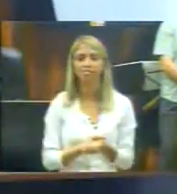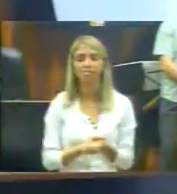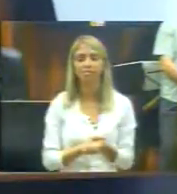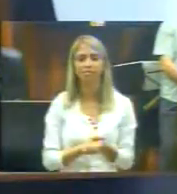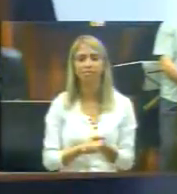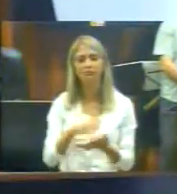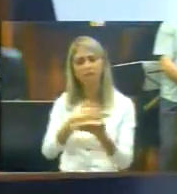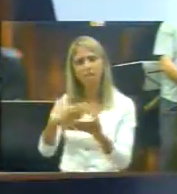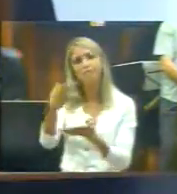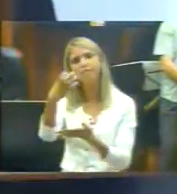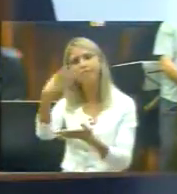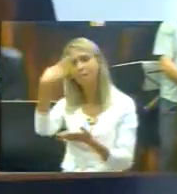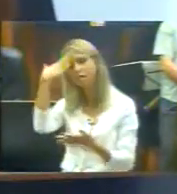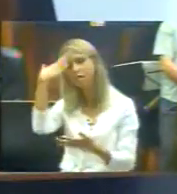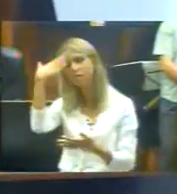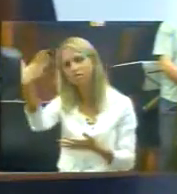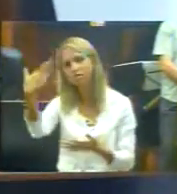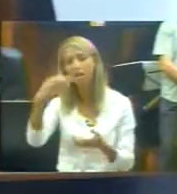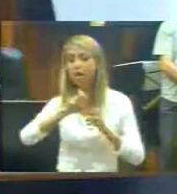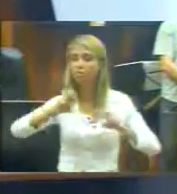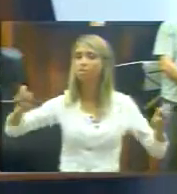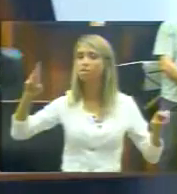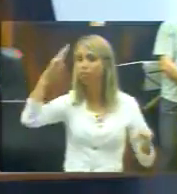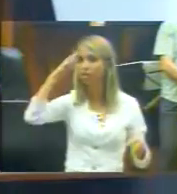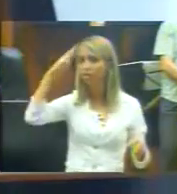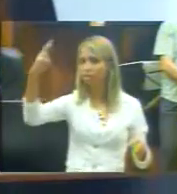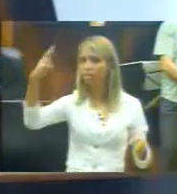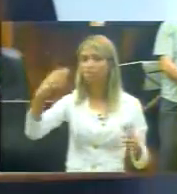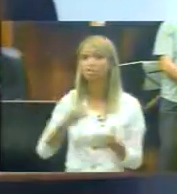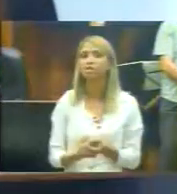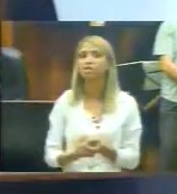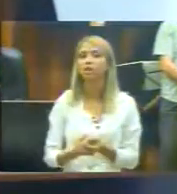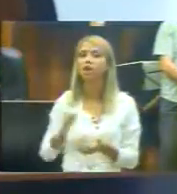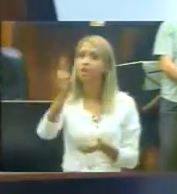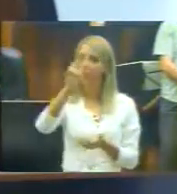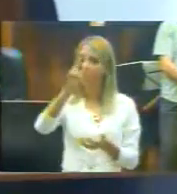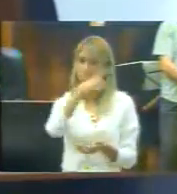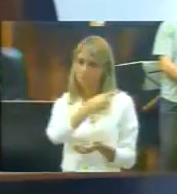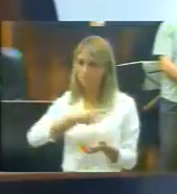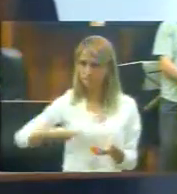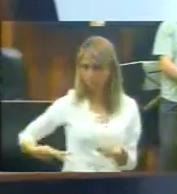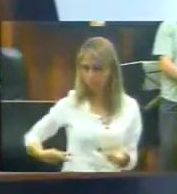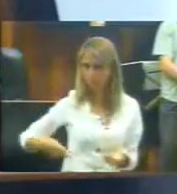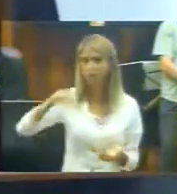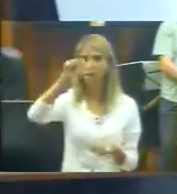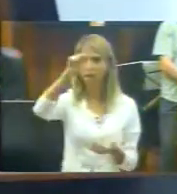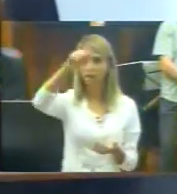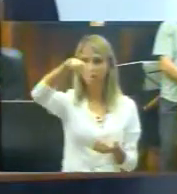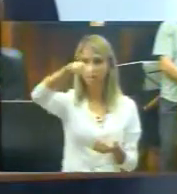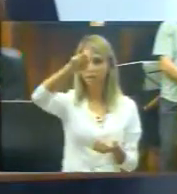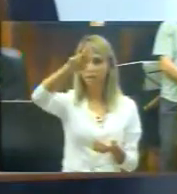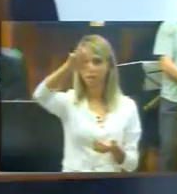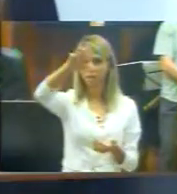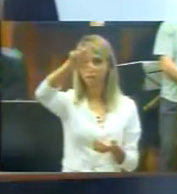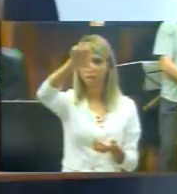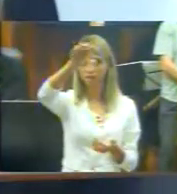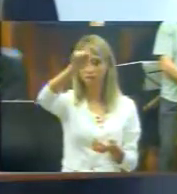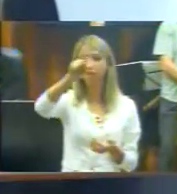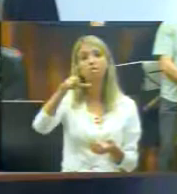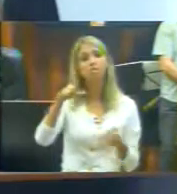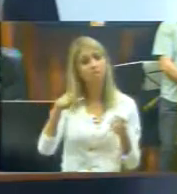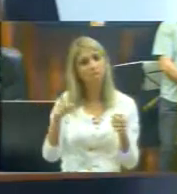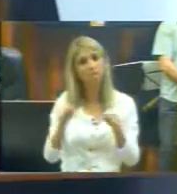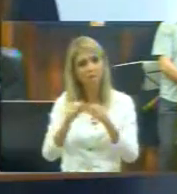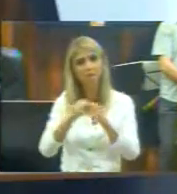Inicialmente, quero agradecer à atual mesa diretora, em nome do presidente Aquiles Barreto, que finalmente implantou